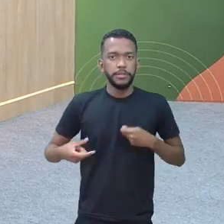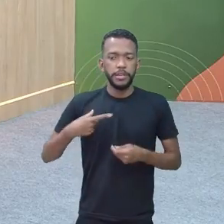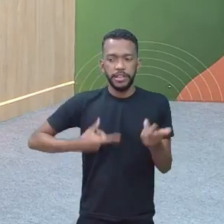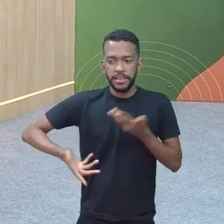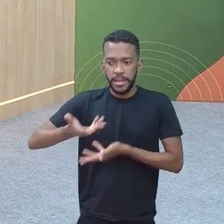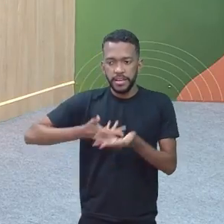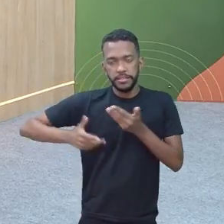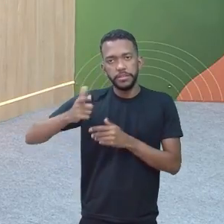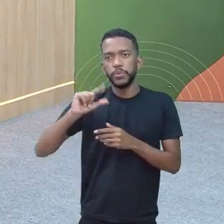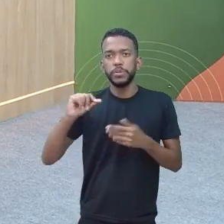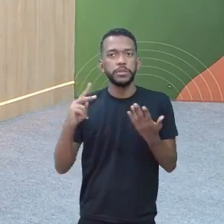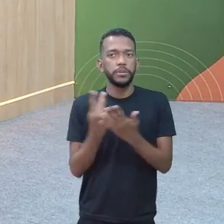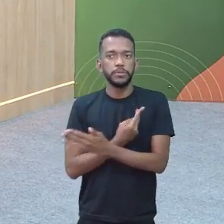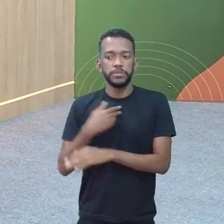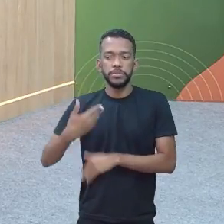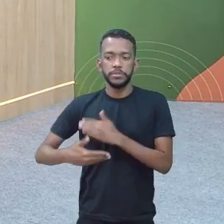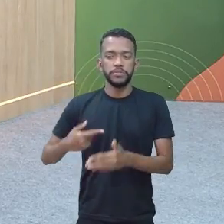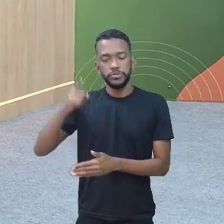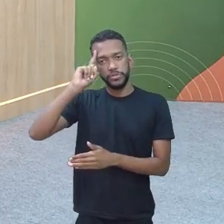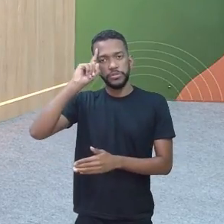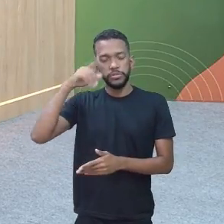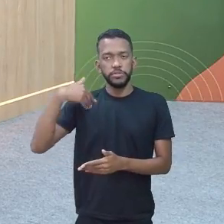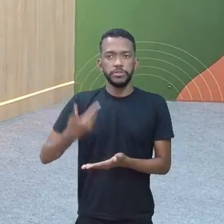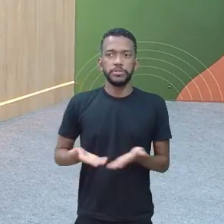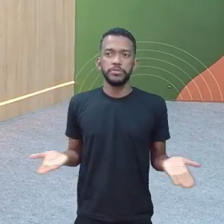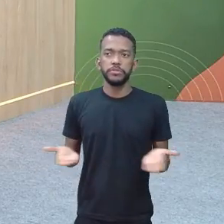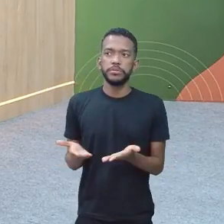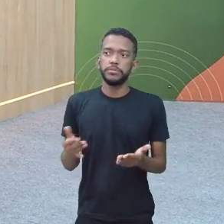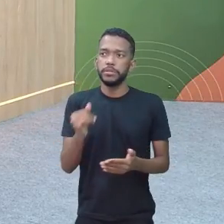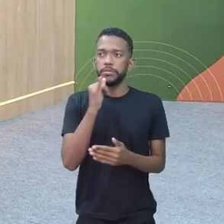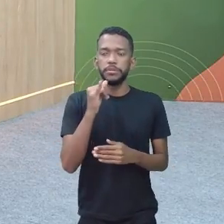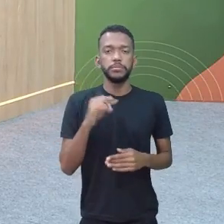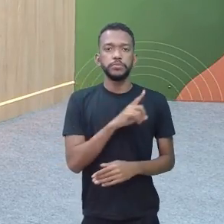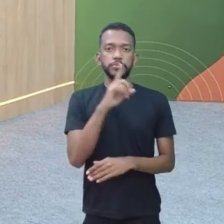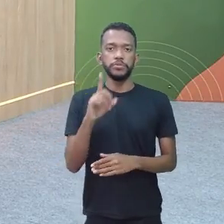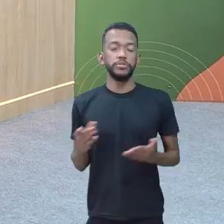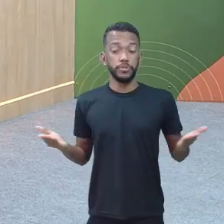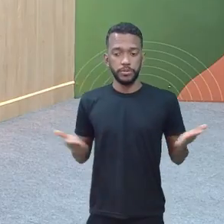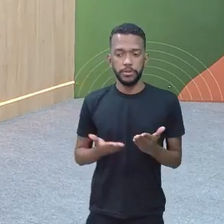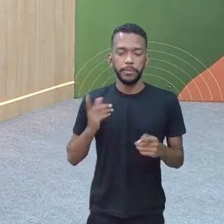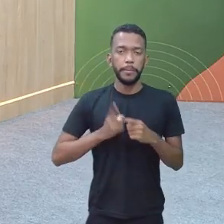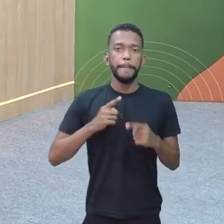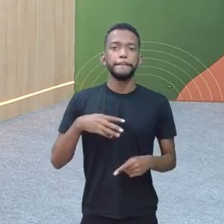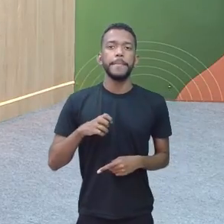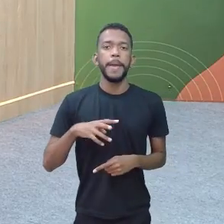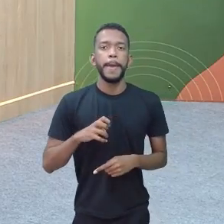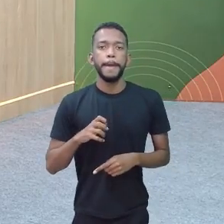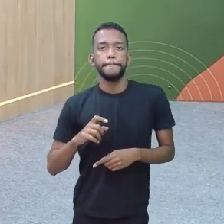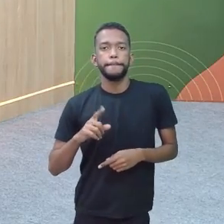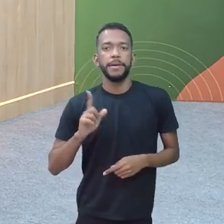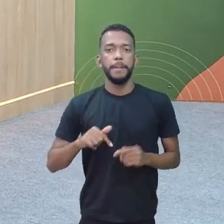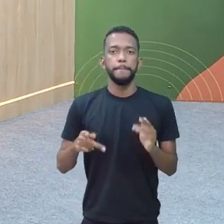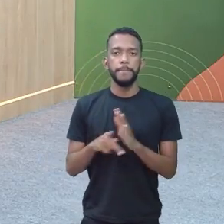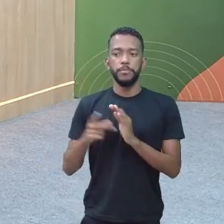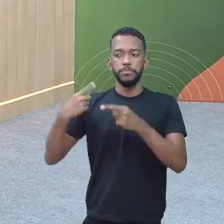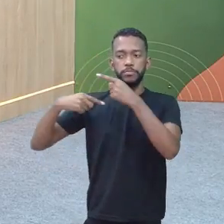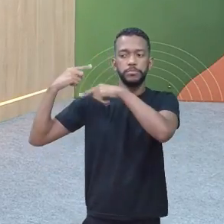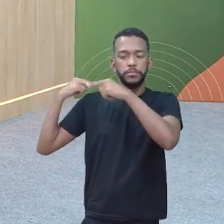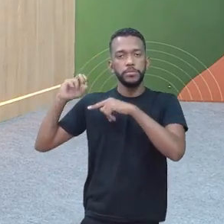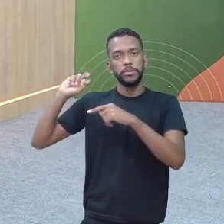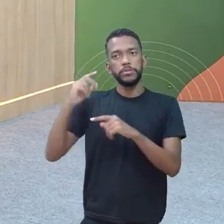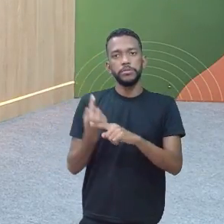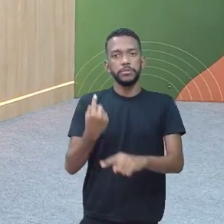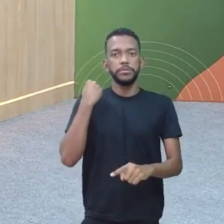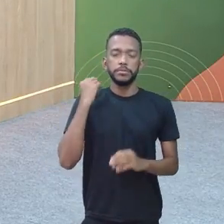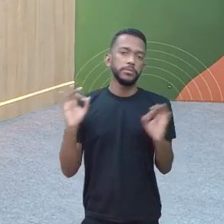interação com o que está acontecendo nos dias de hoje, no dia de hoje, mais precisamente, né? Porque o meme ele não é feito de uma coisa retrógrada ou que